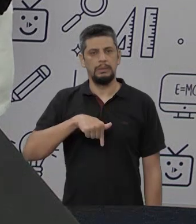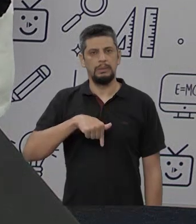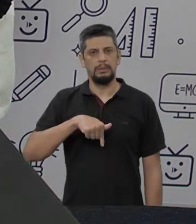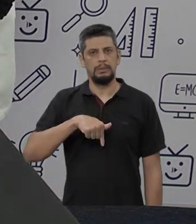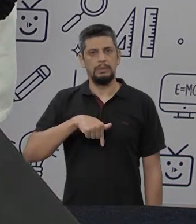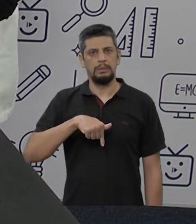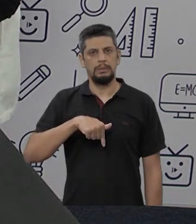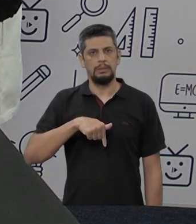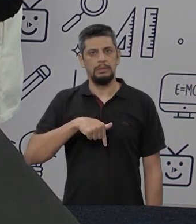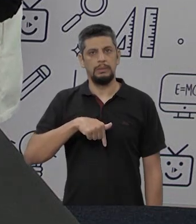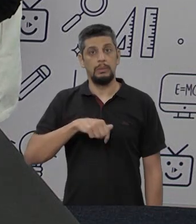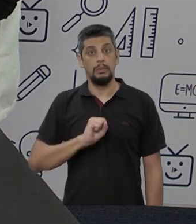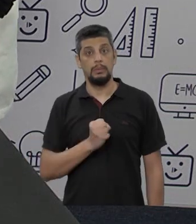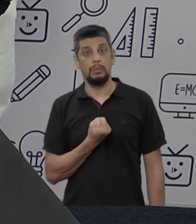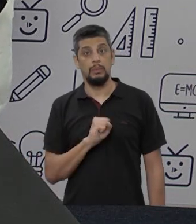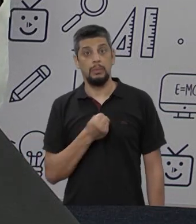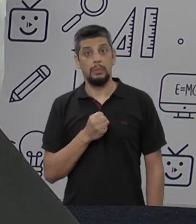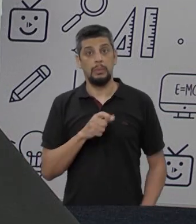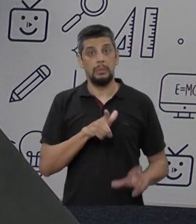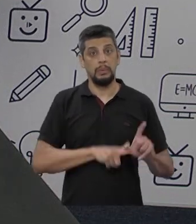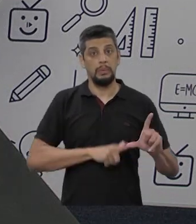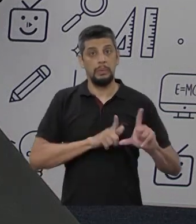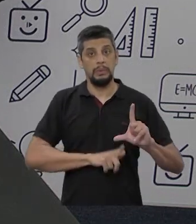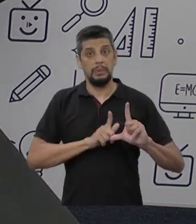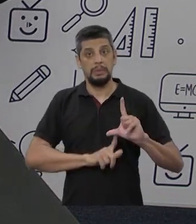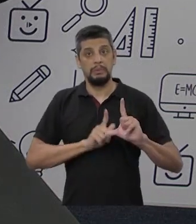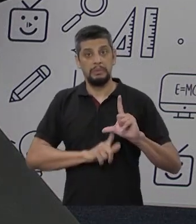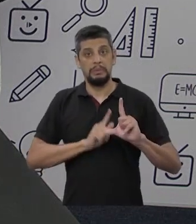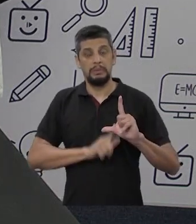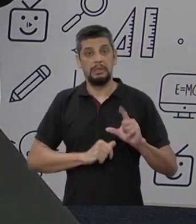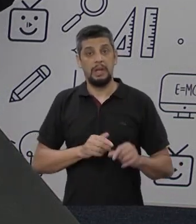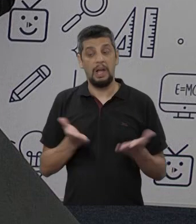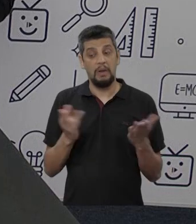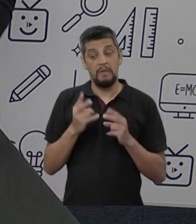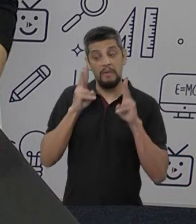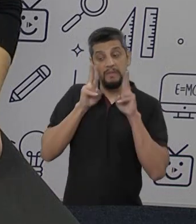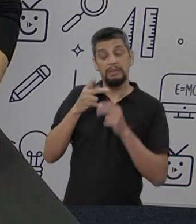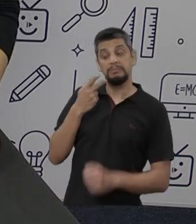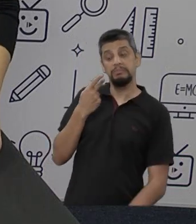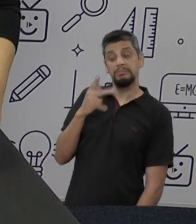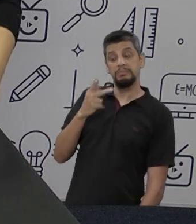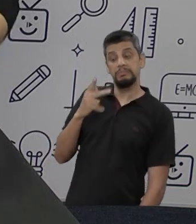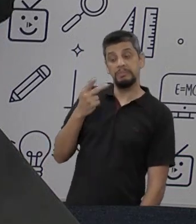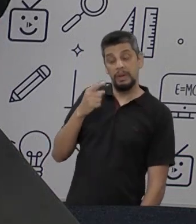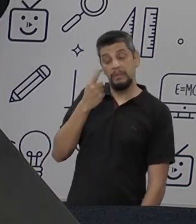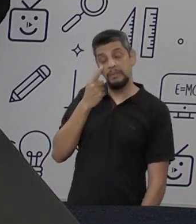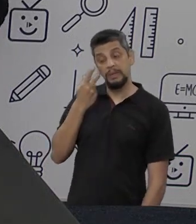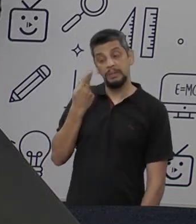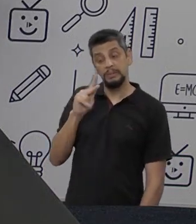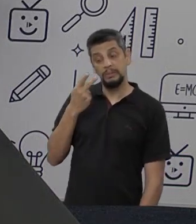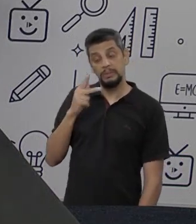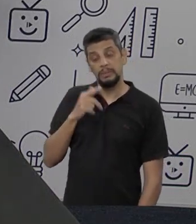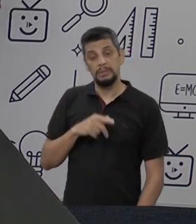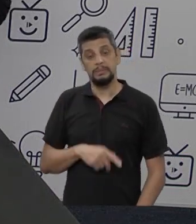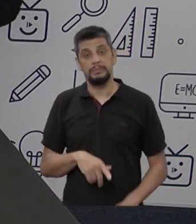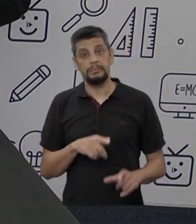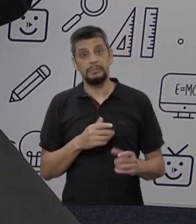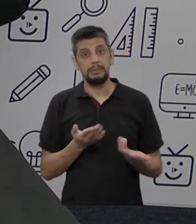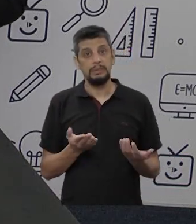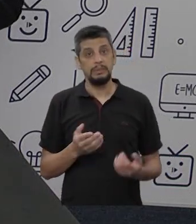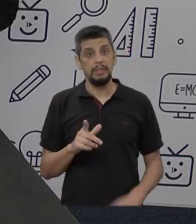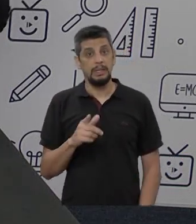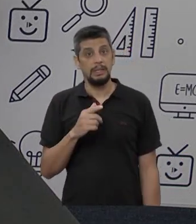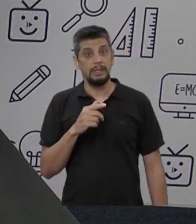seis, sete, 8 letras. Vamos ver a sua agora, professora? Vamos ver. Então, na palavra da